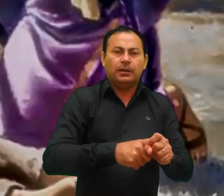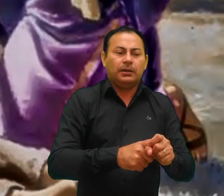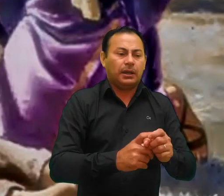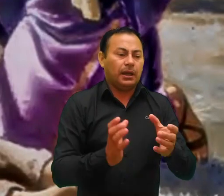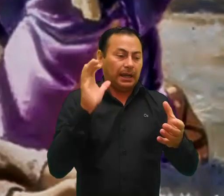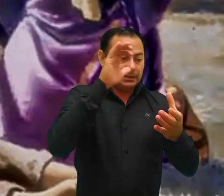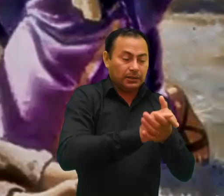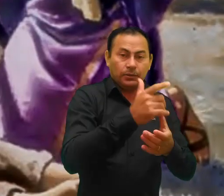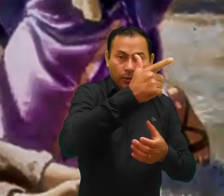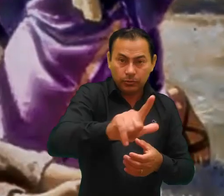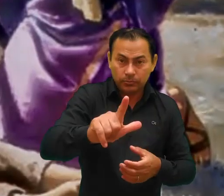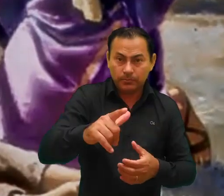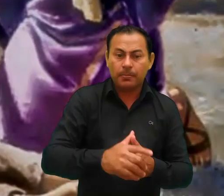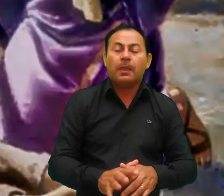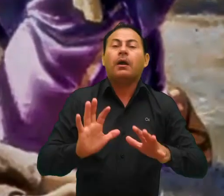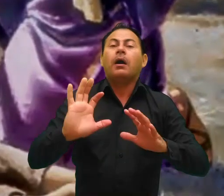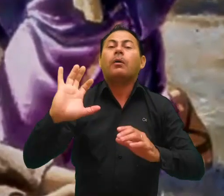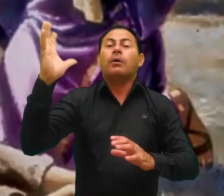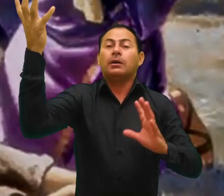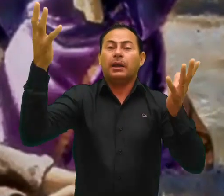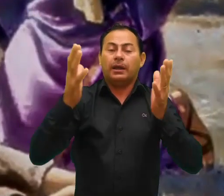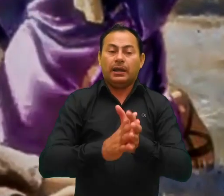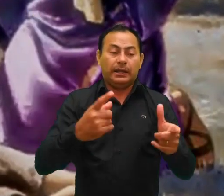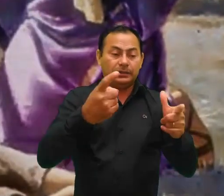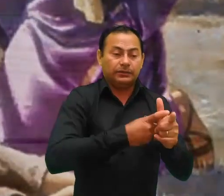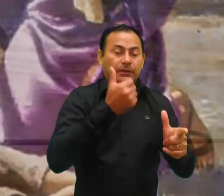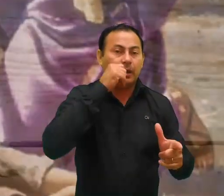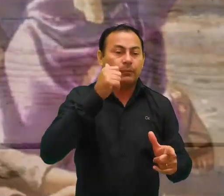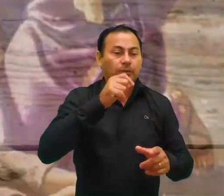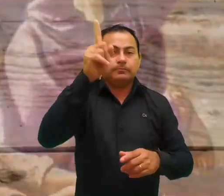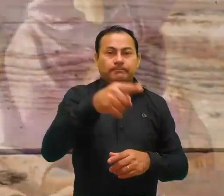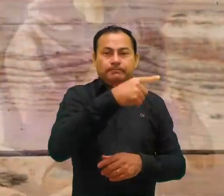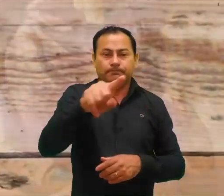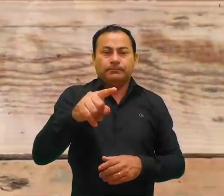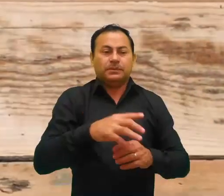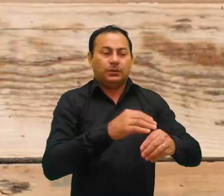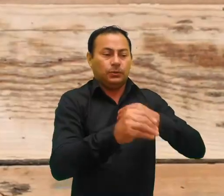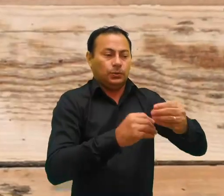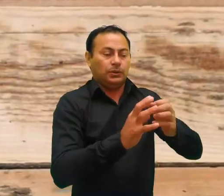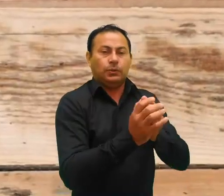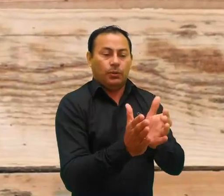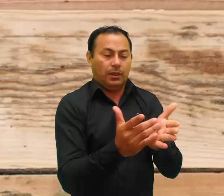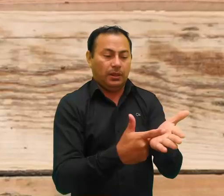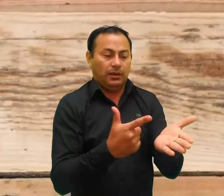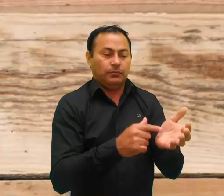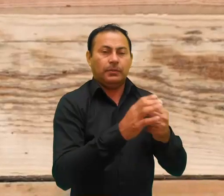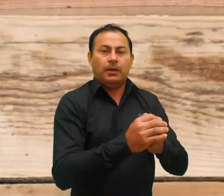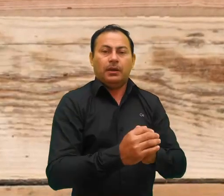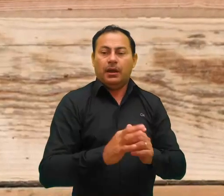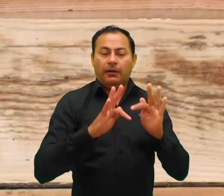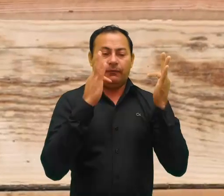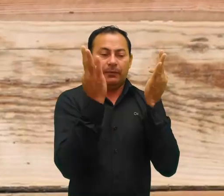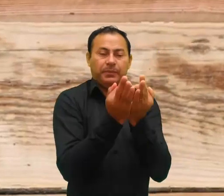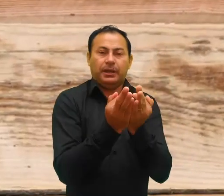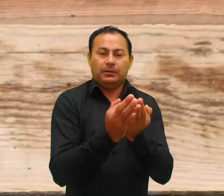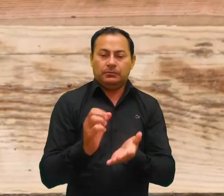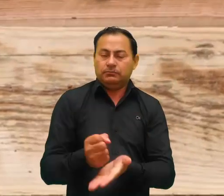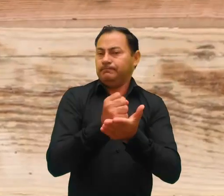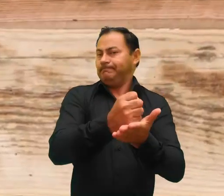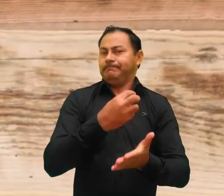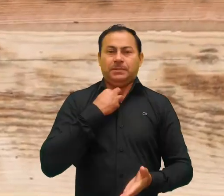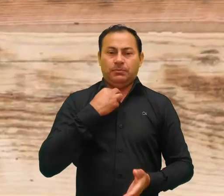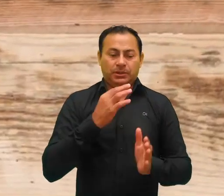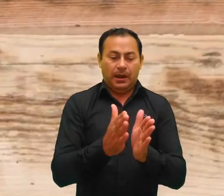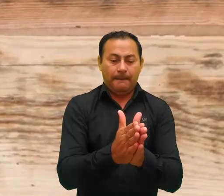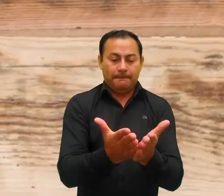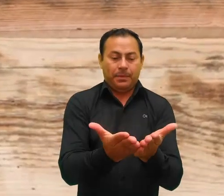volta casando-se com ela? Quando isso acontecia, as dívidas da mulher eram seladas num rolo, num livro. E o parente redentor